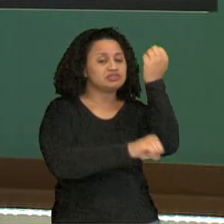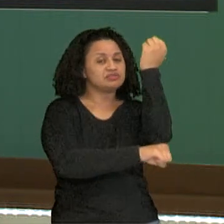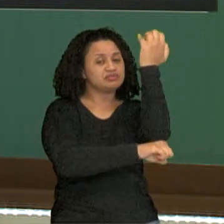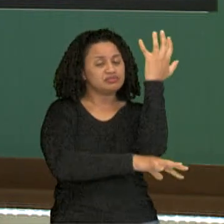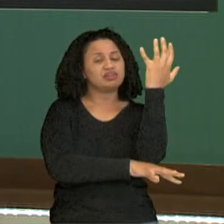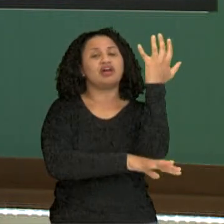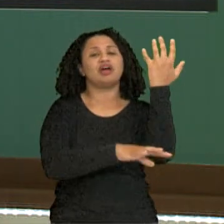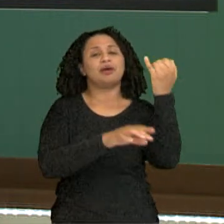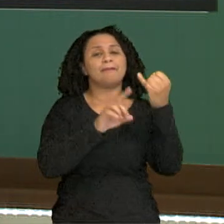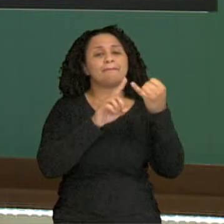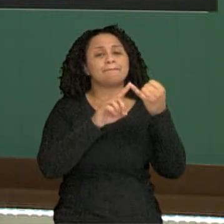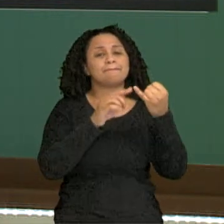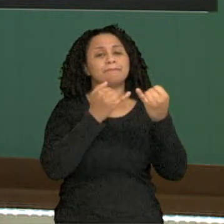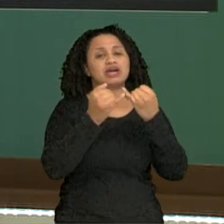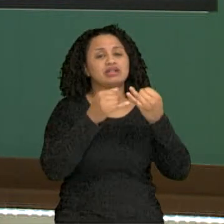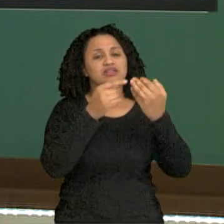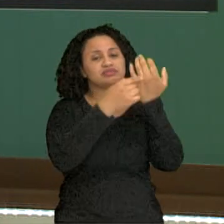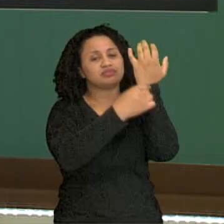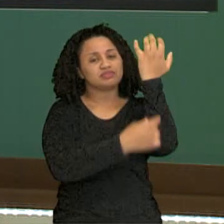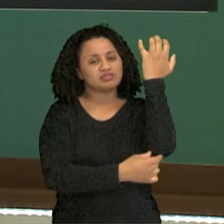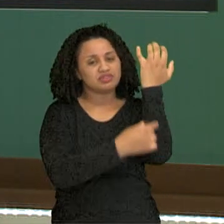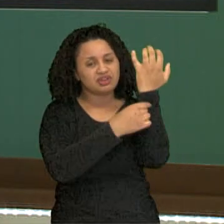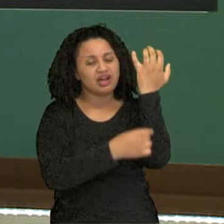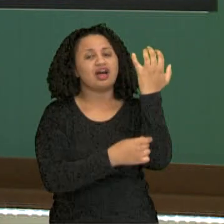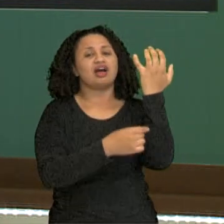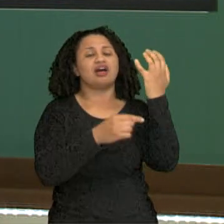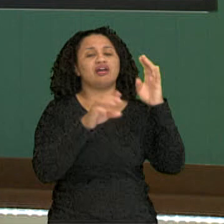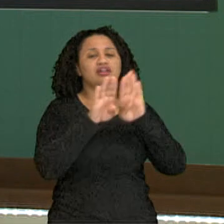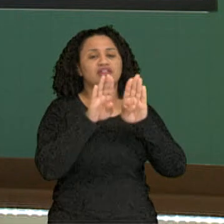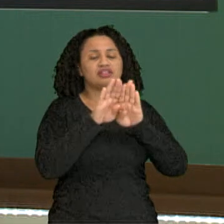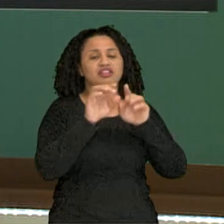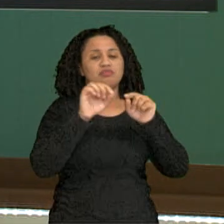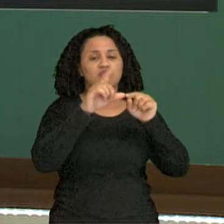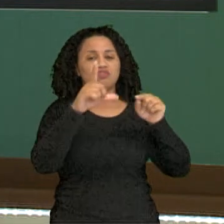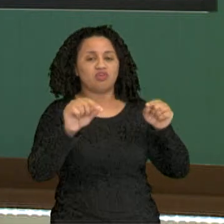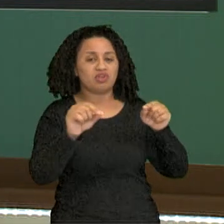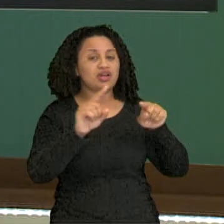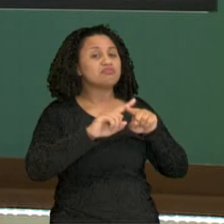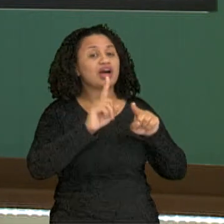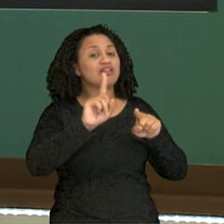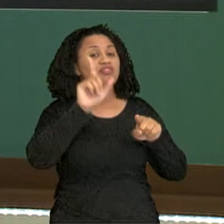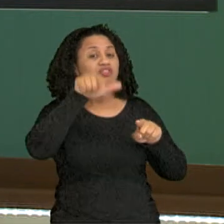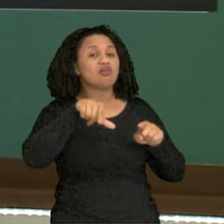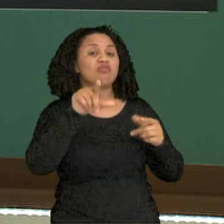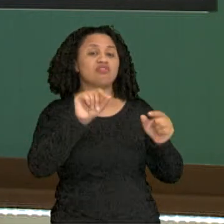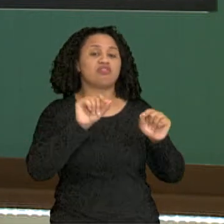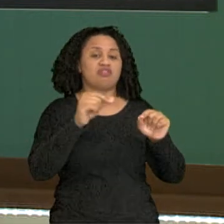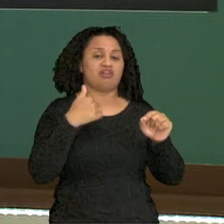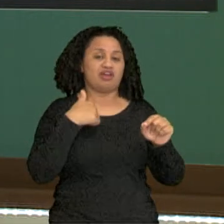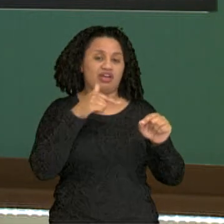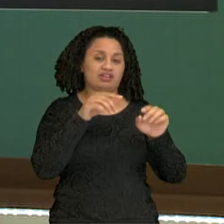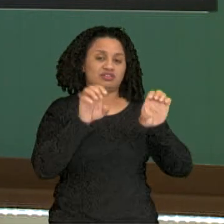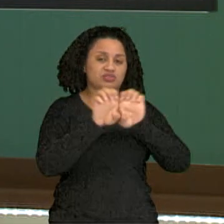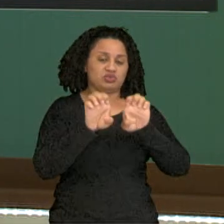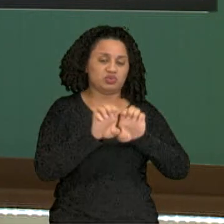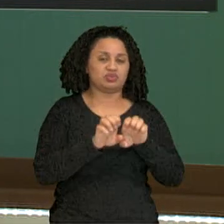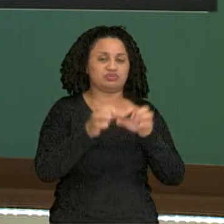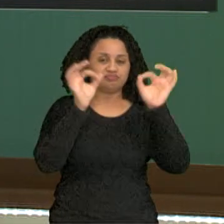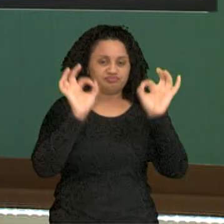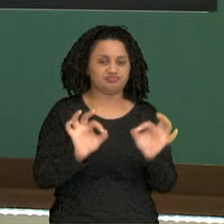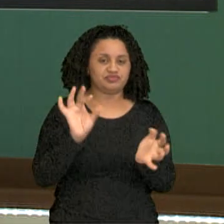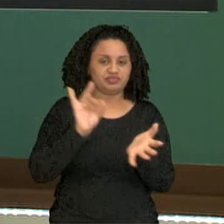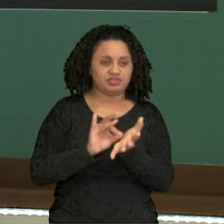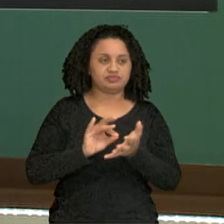se assemelham a caules e que se assemelham a folhas, mas não são propriamente ditas essas estruturas. Tá?